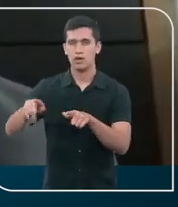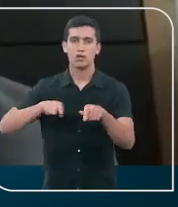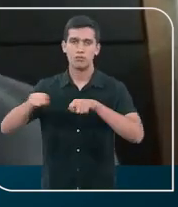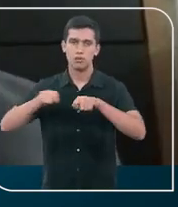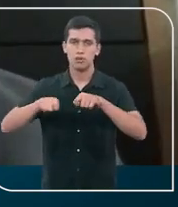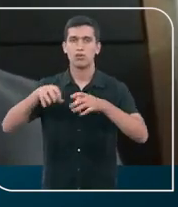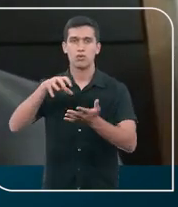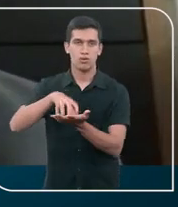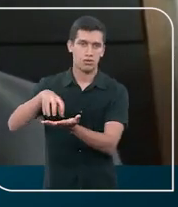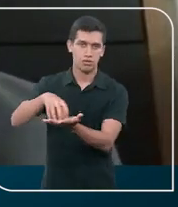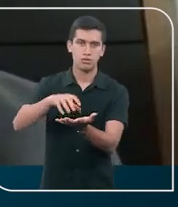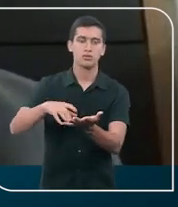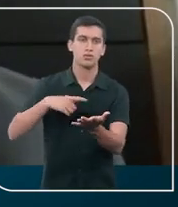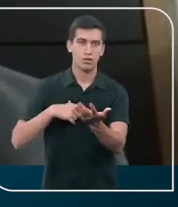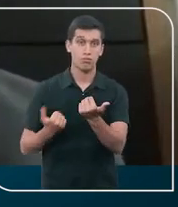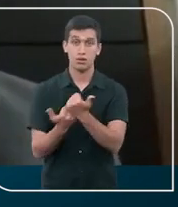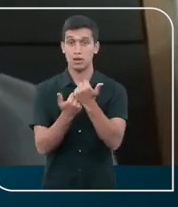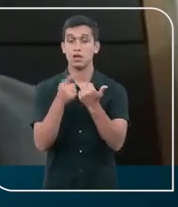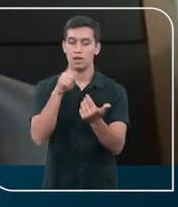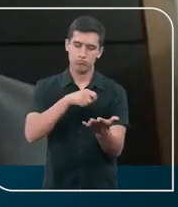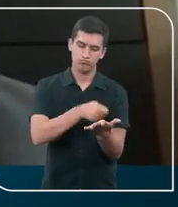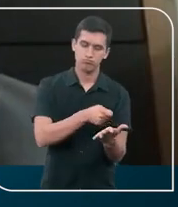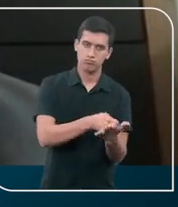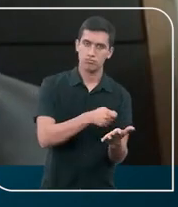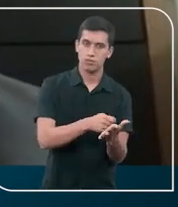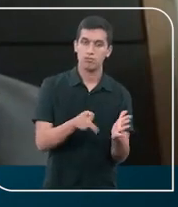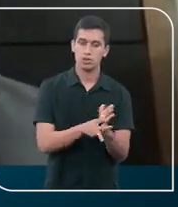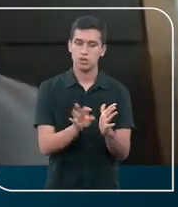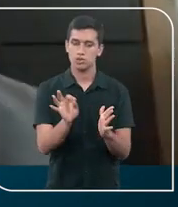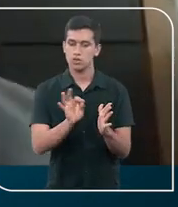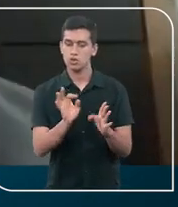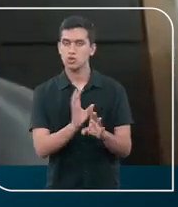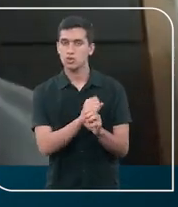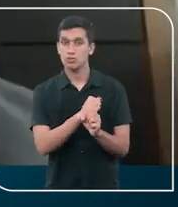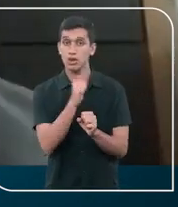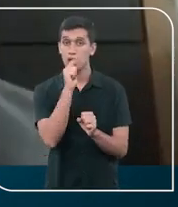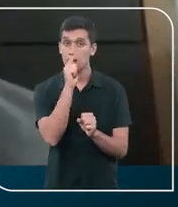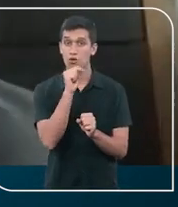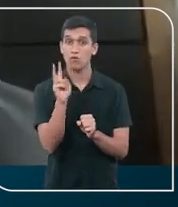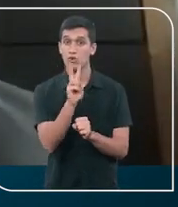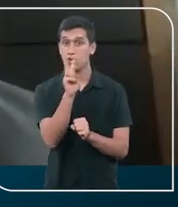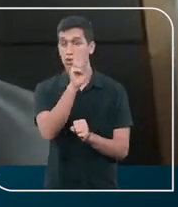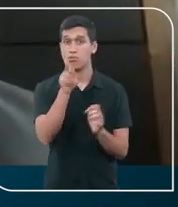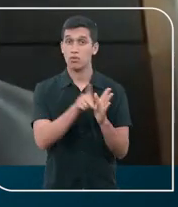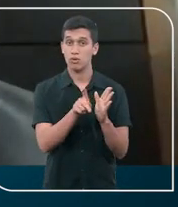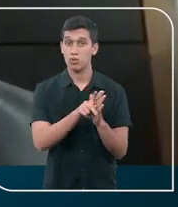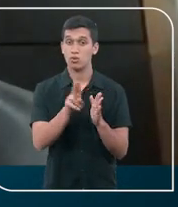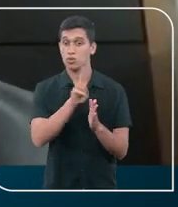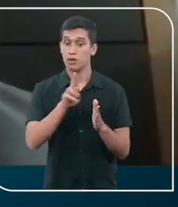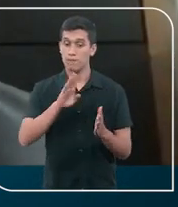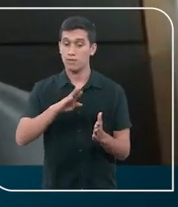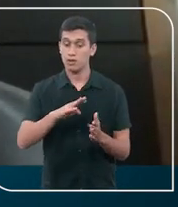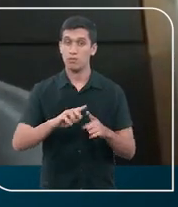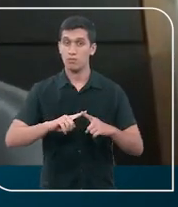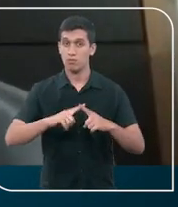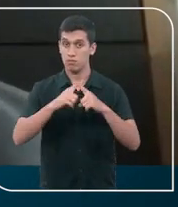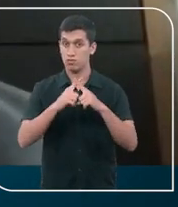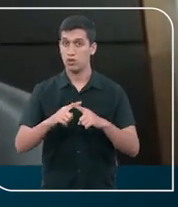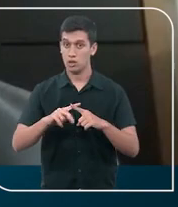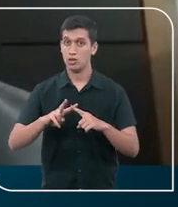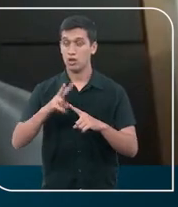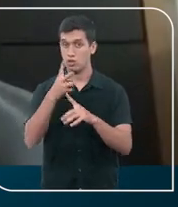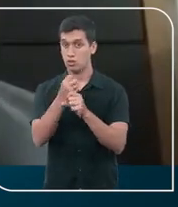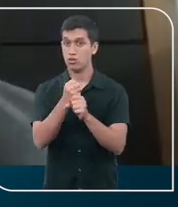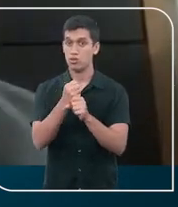apoiando isso, é a cobrança da tarifa de água no valor de consumo mínimo multiplicado pelo número de economias existentes